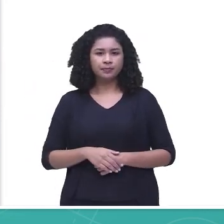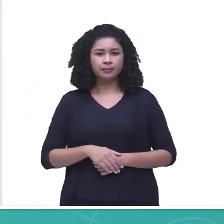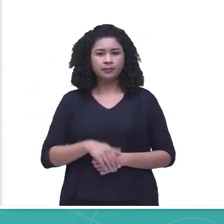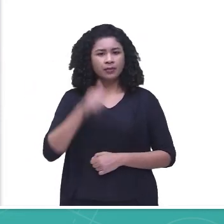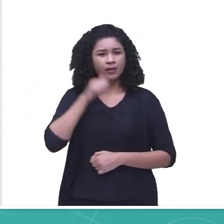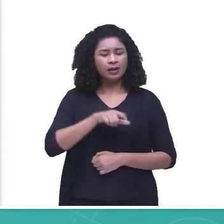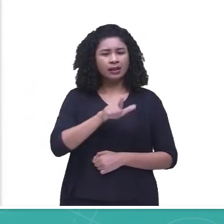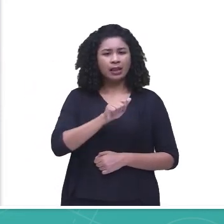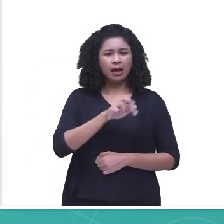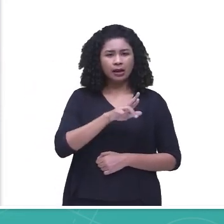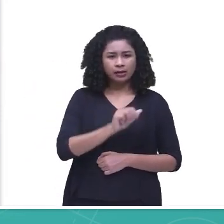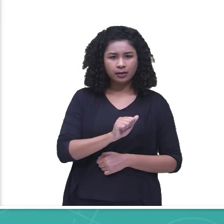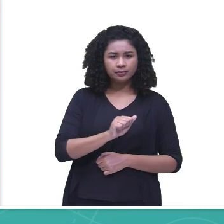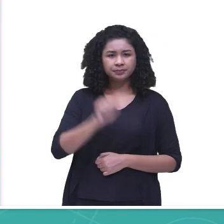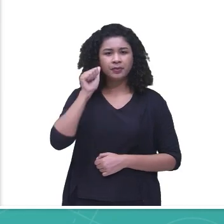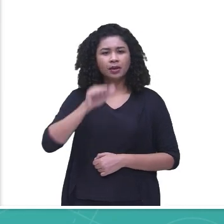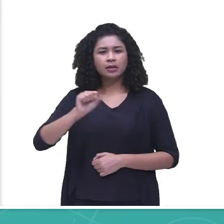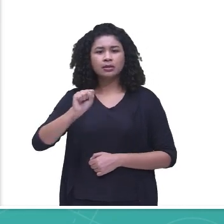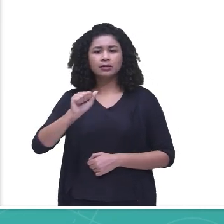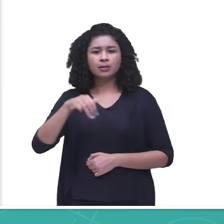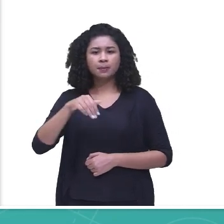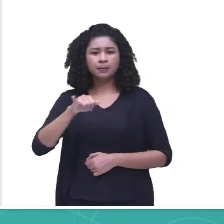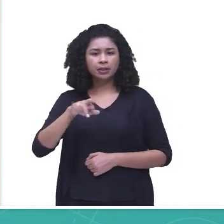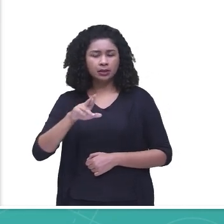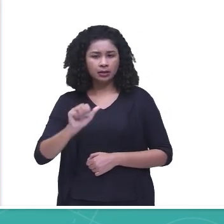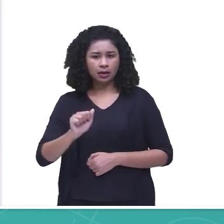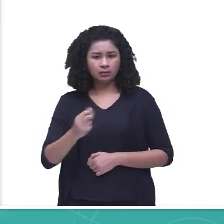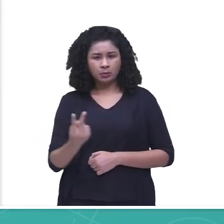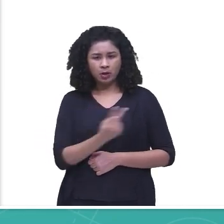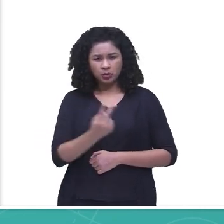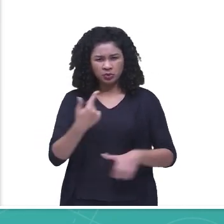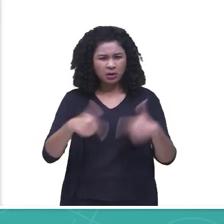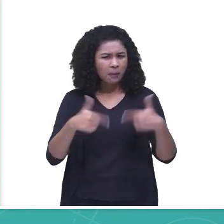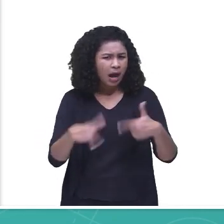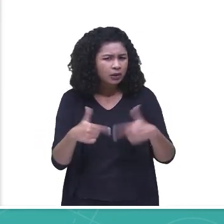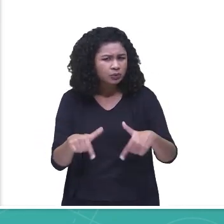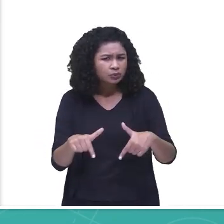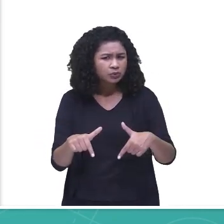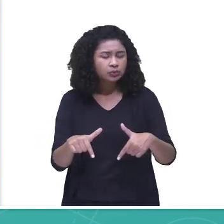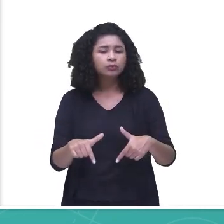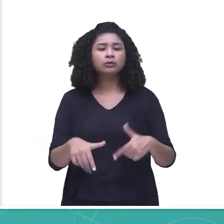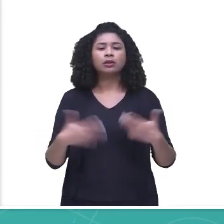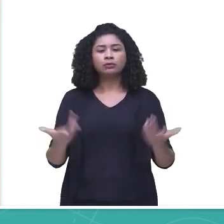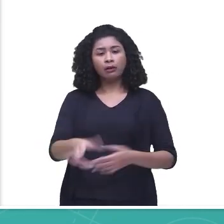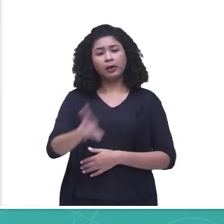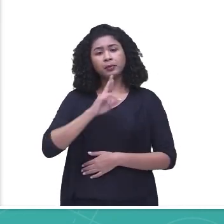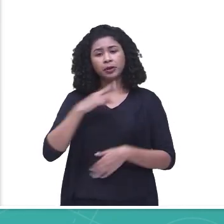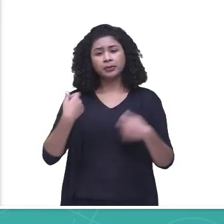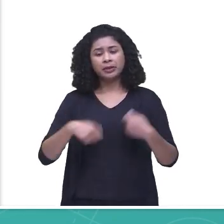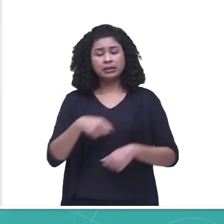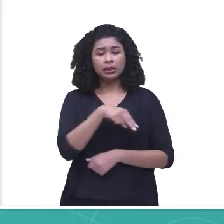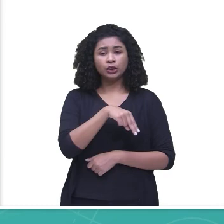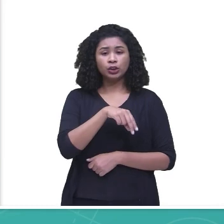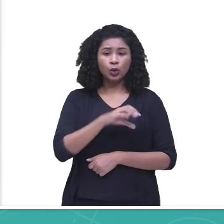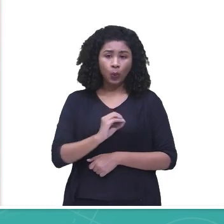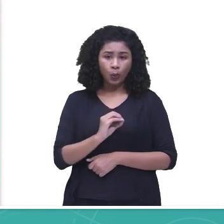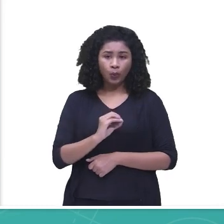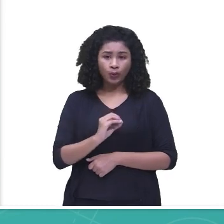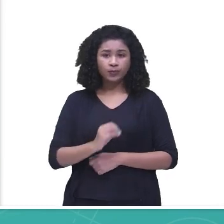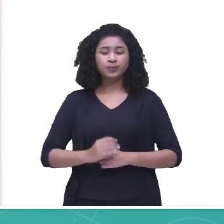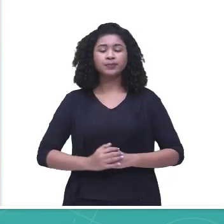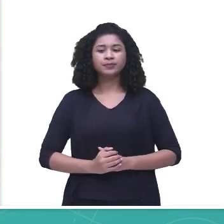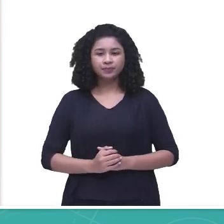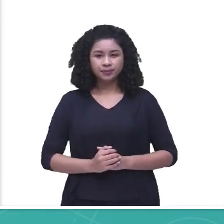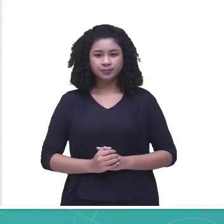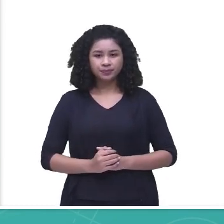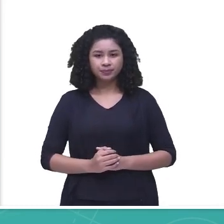A Lara e a Samira trabalham? Pela imagem, não, né? São duas crianças, então a resposta tem que ser negativa. No, they don't.